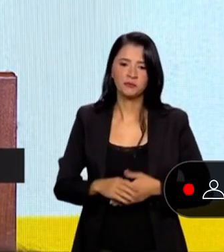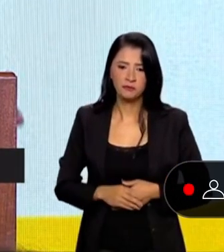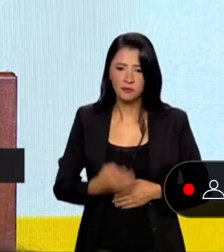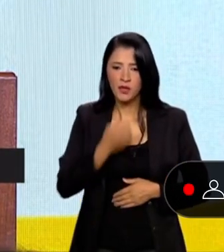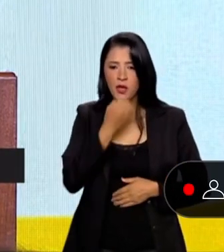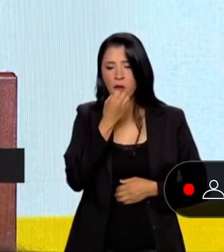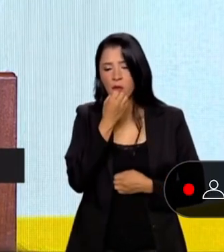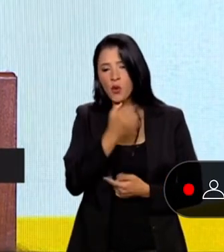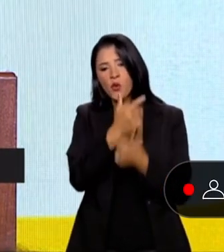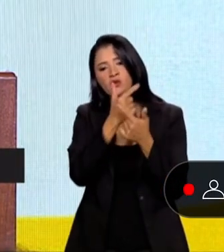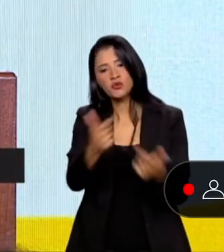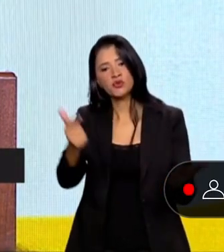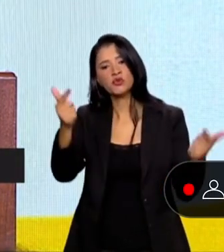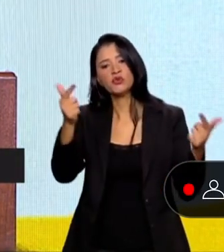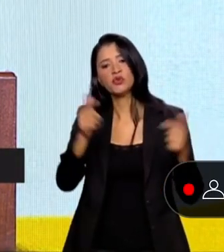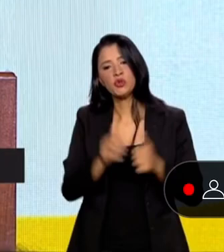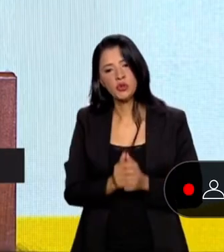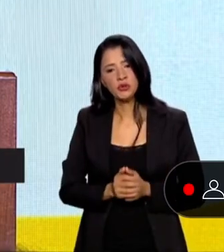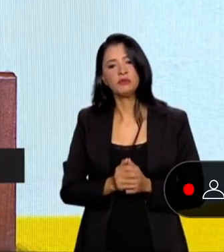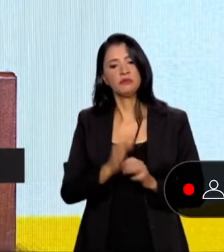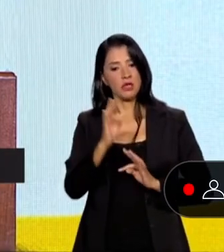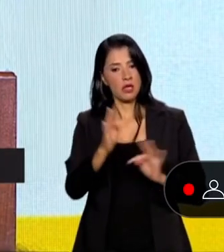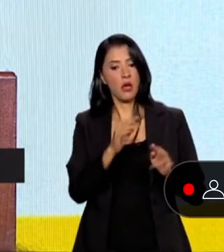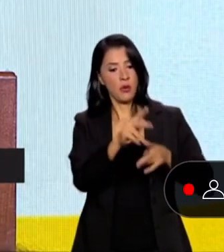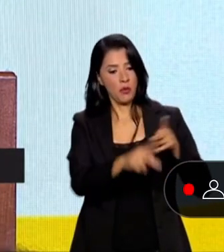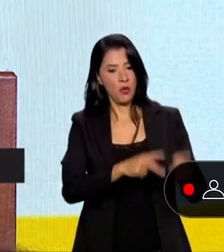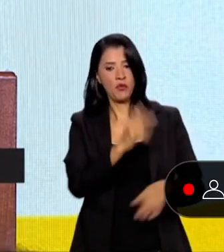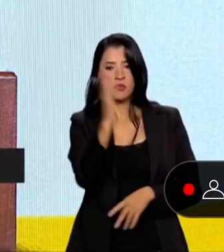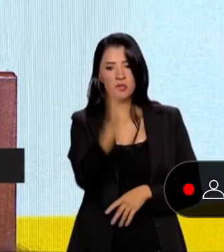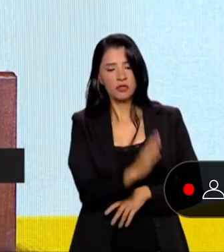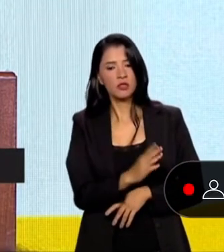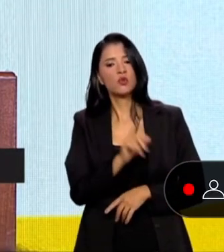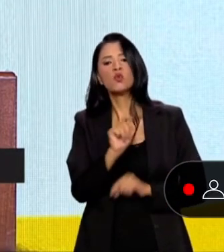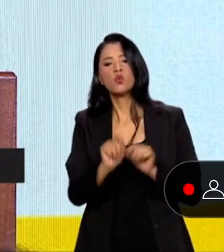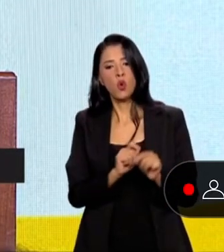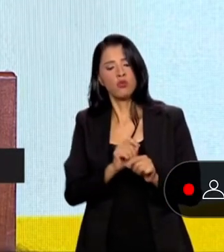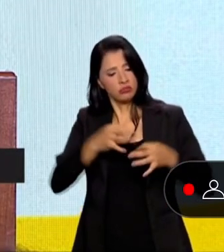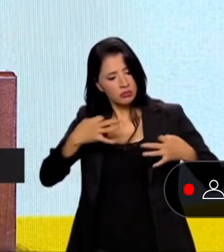boa sorte e que trate o povo brasileiro com muita dignidade.